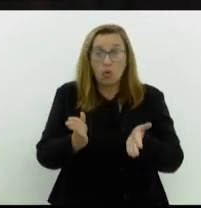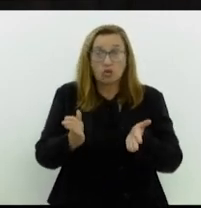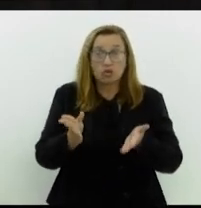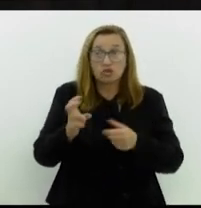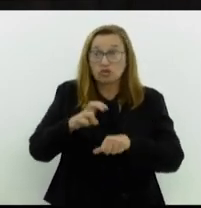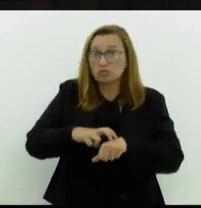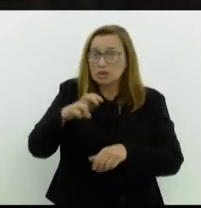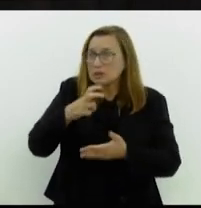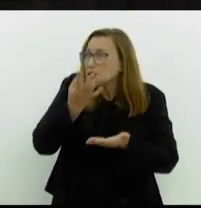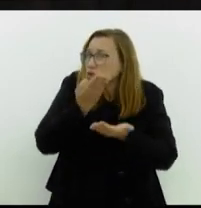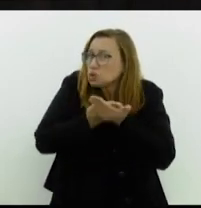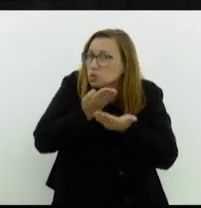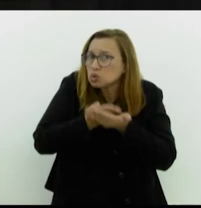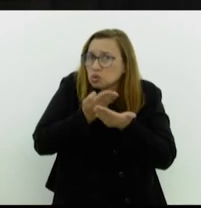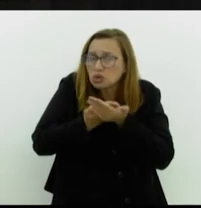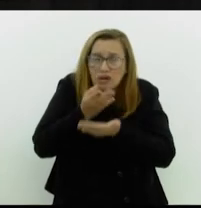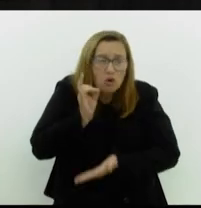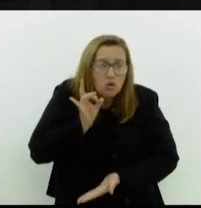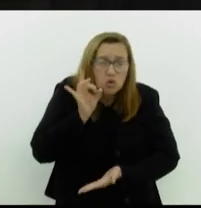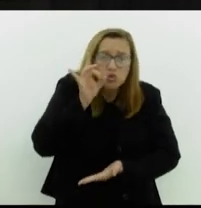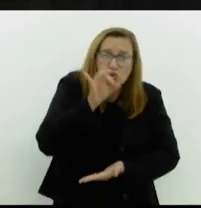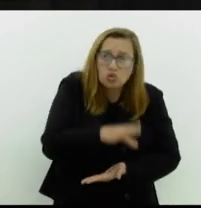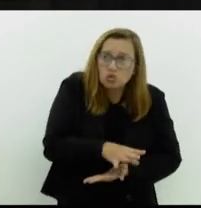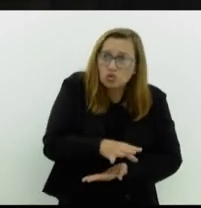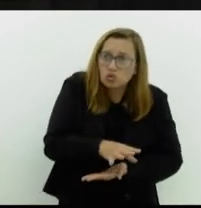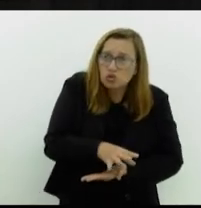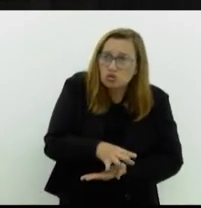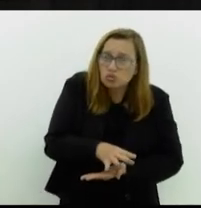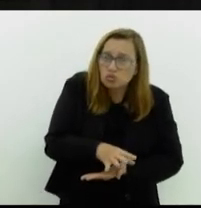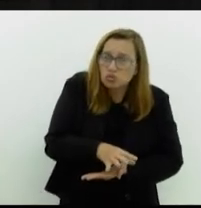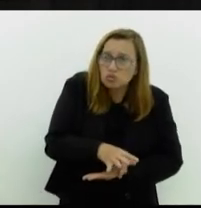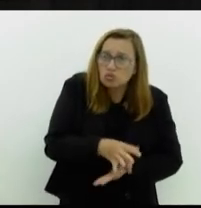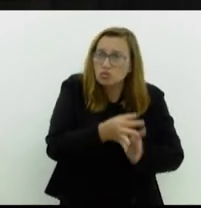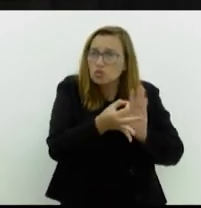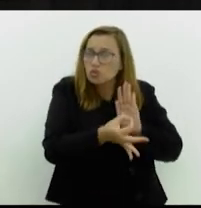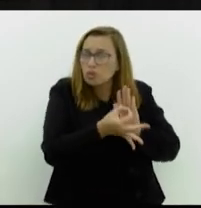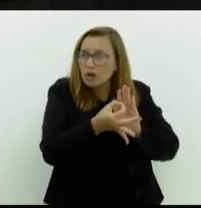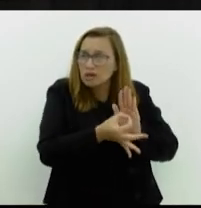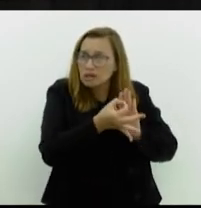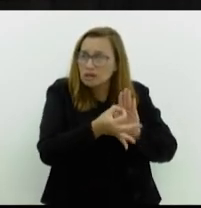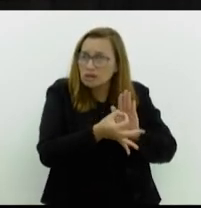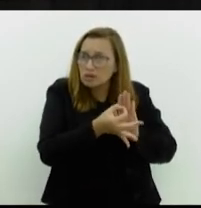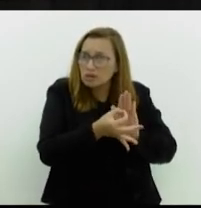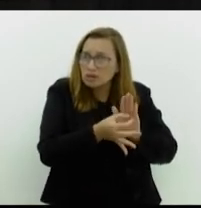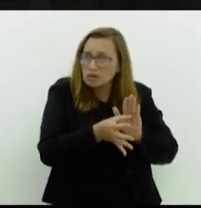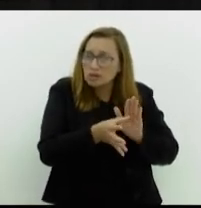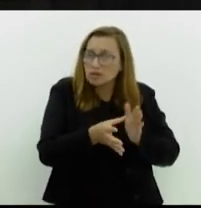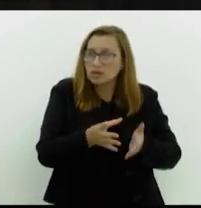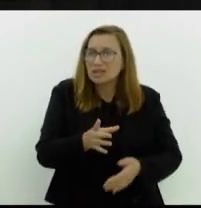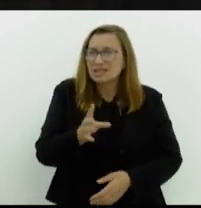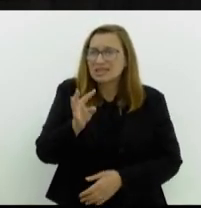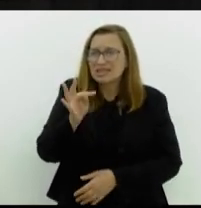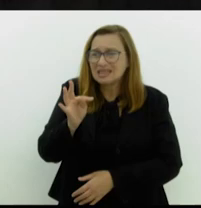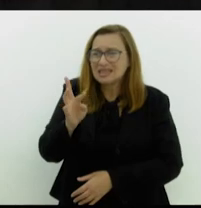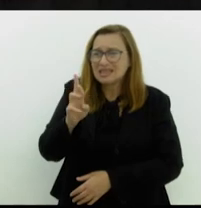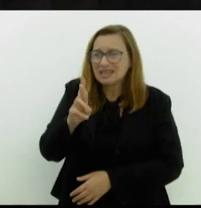estudava os últimos pareceres do triunvirato